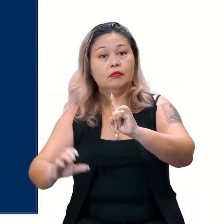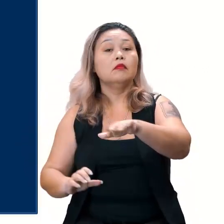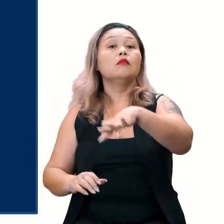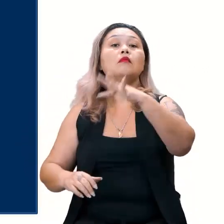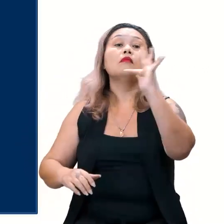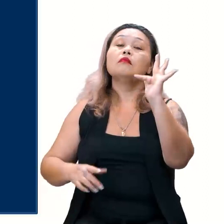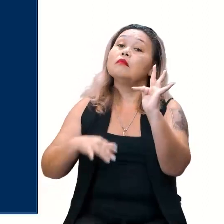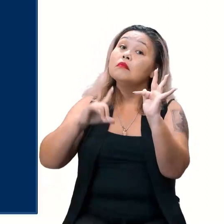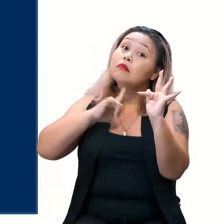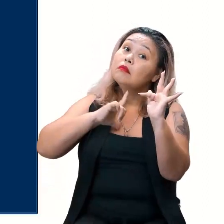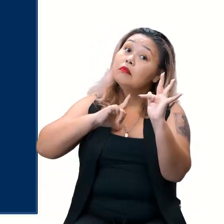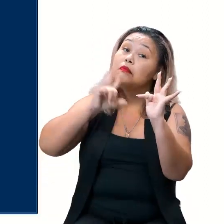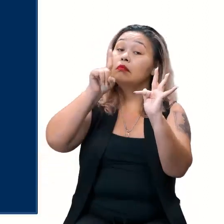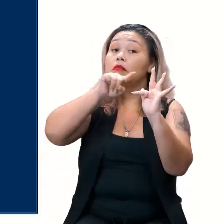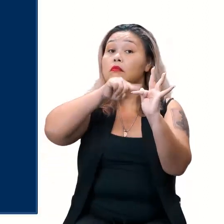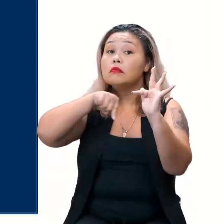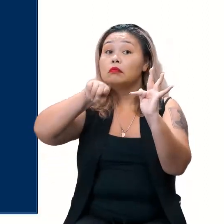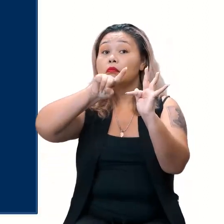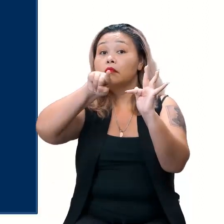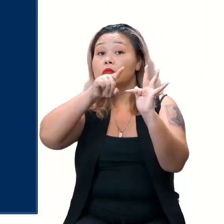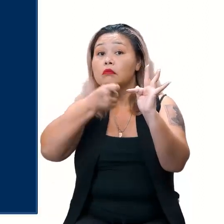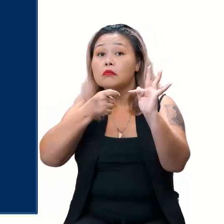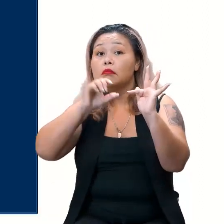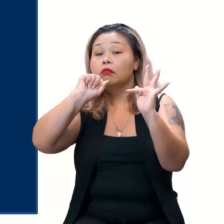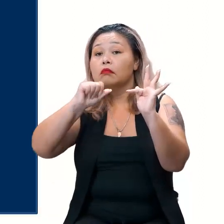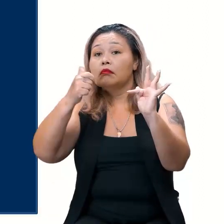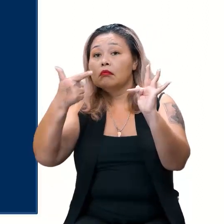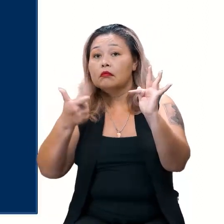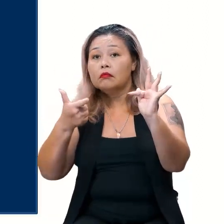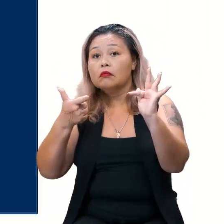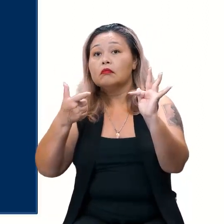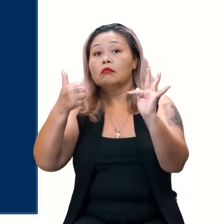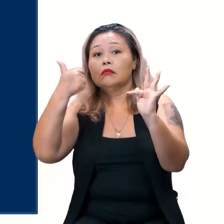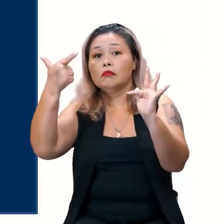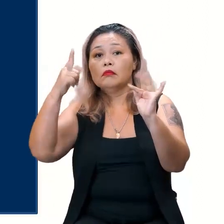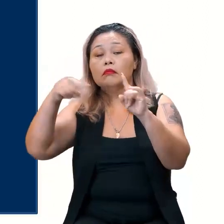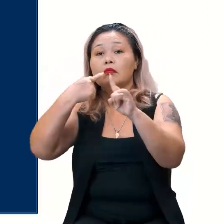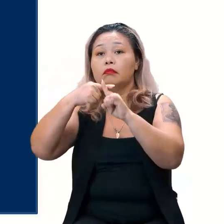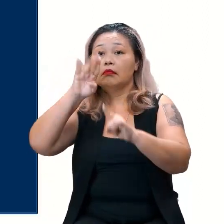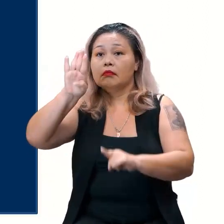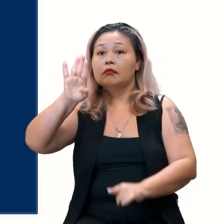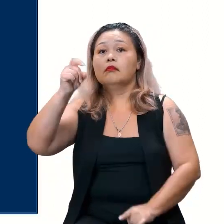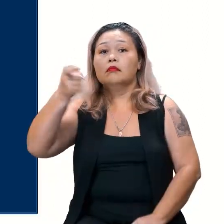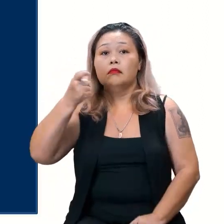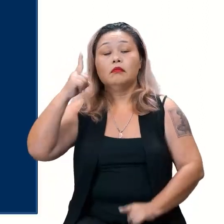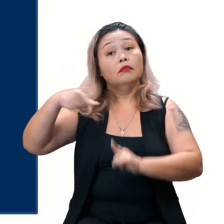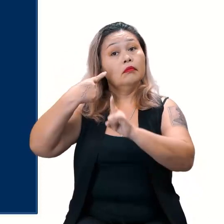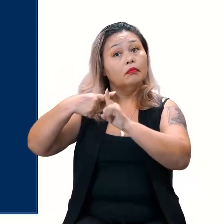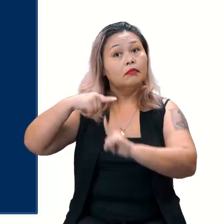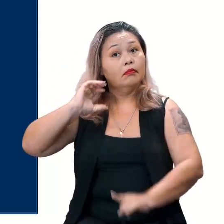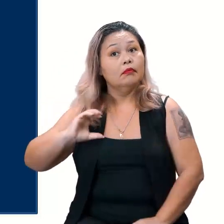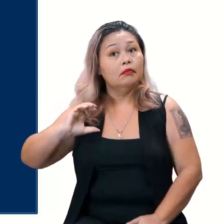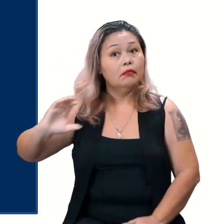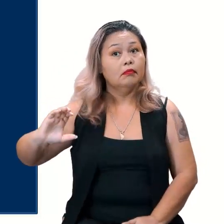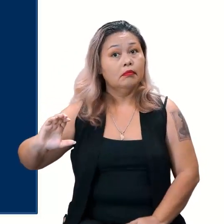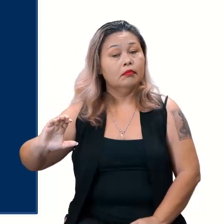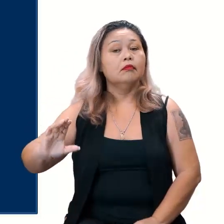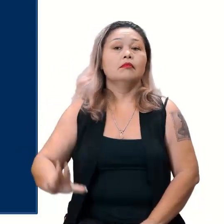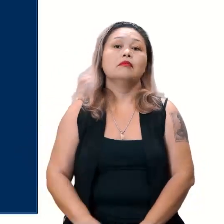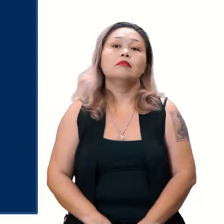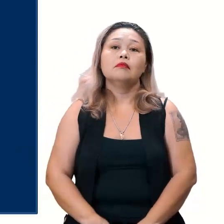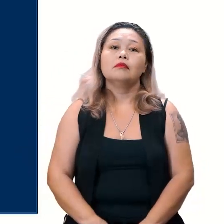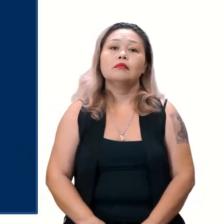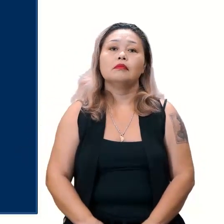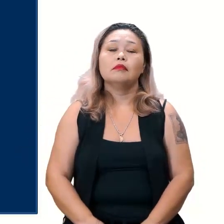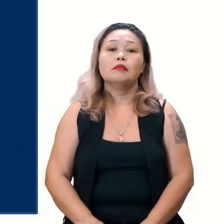Também pode ter a opção, a letra D, f de x é igual a ax quadrado mais bx mais c.